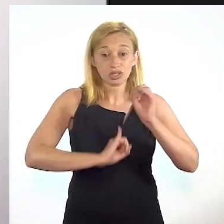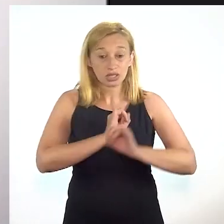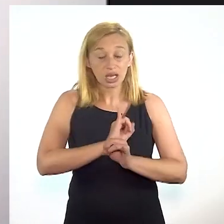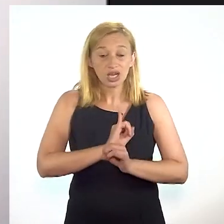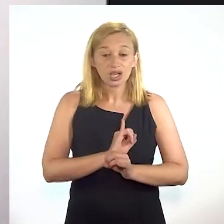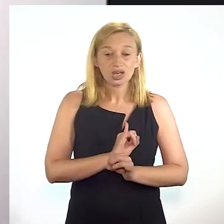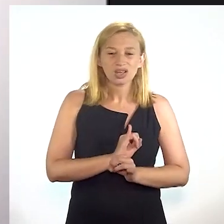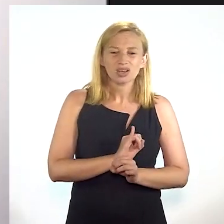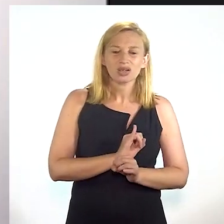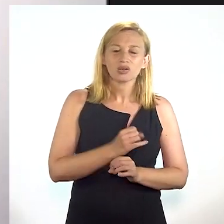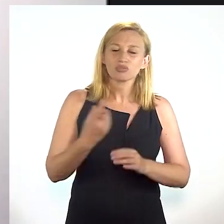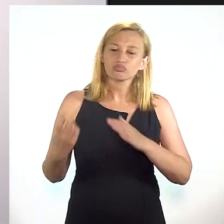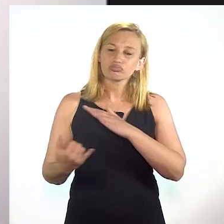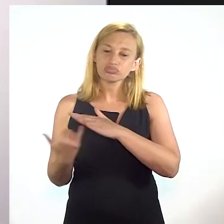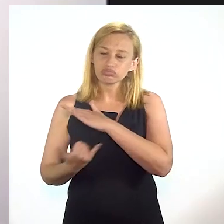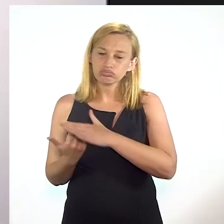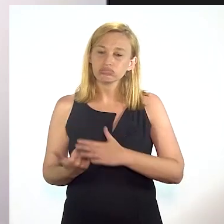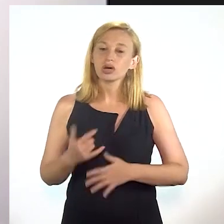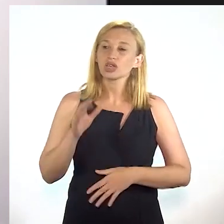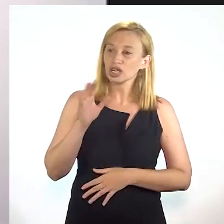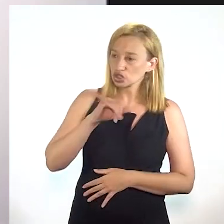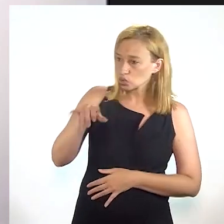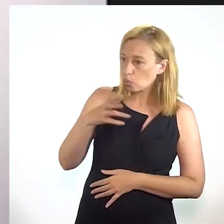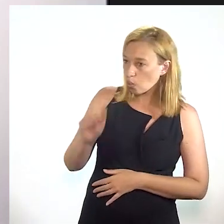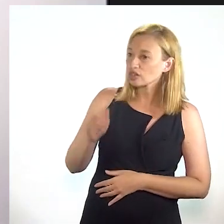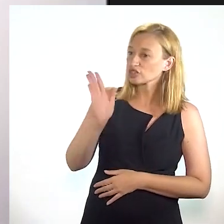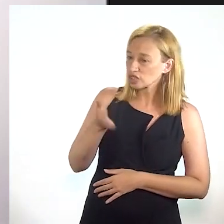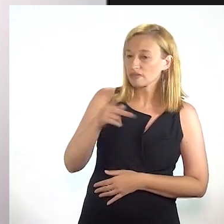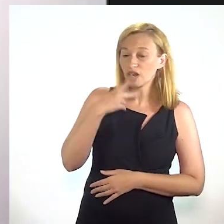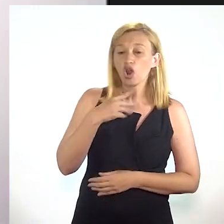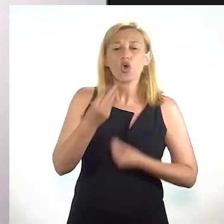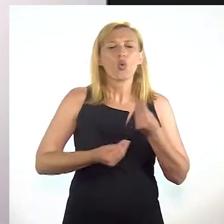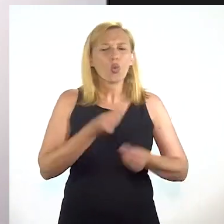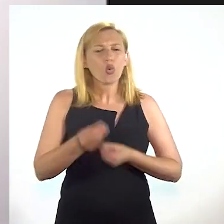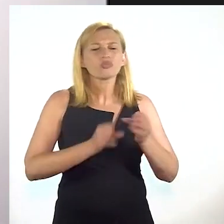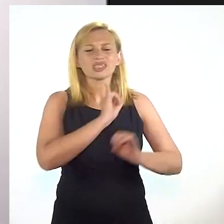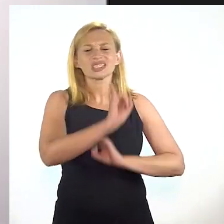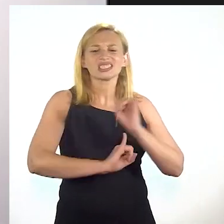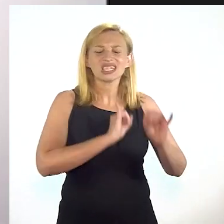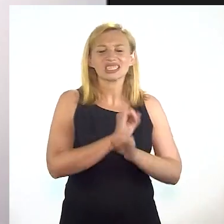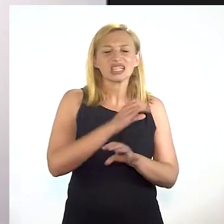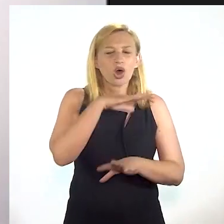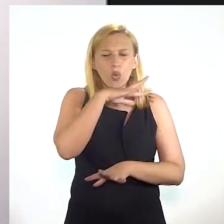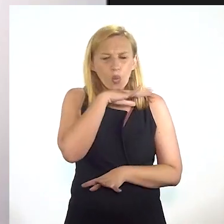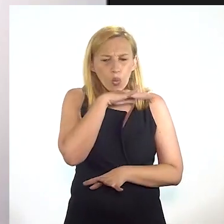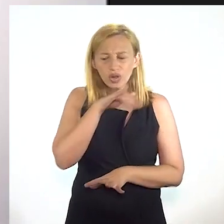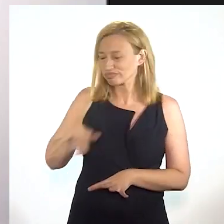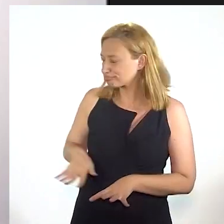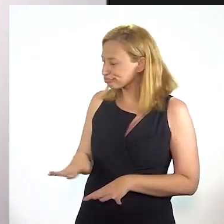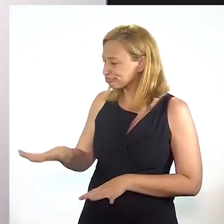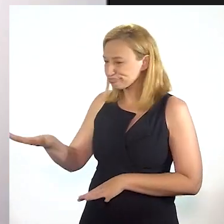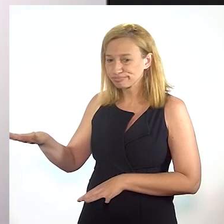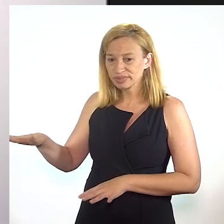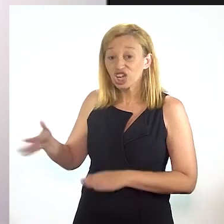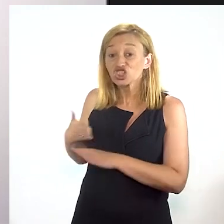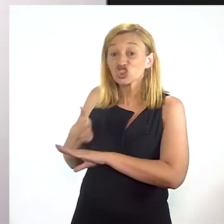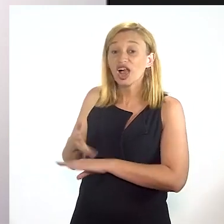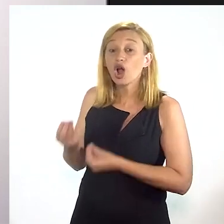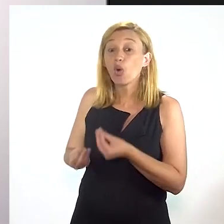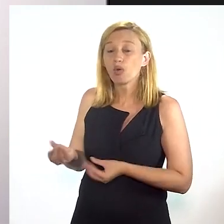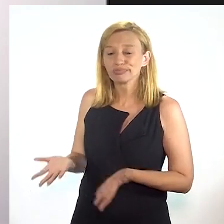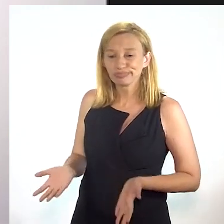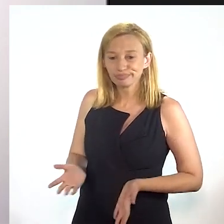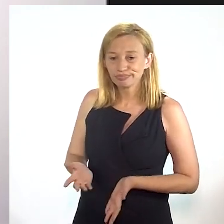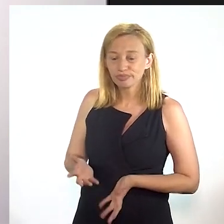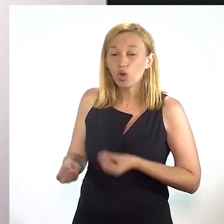pensava nesse empoderamento digital. E uma das discussões era isso que a Joana acabou de falar, como que essa internet, que é tão precarizada